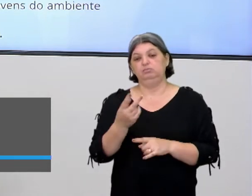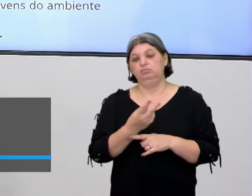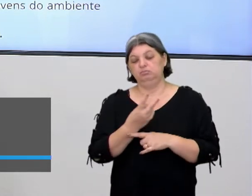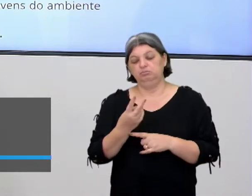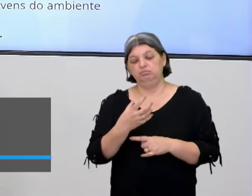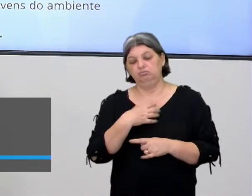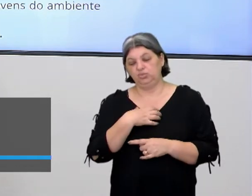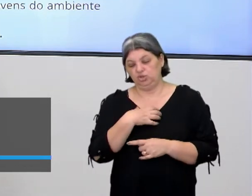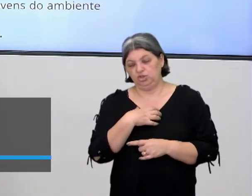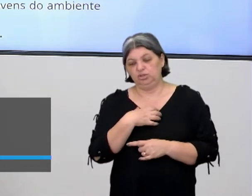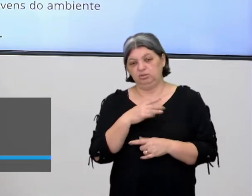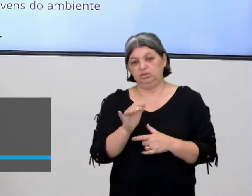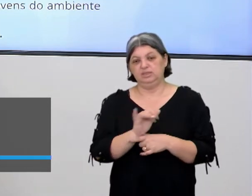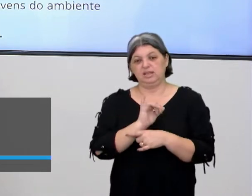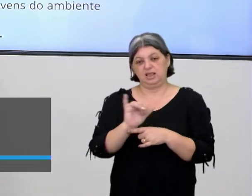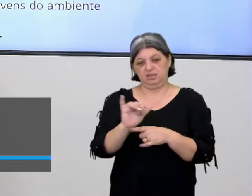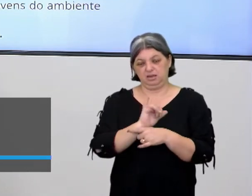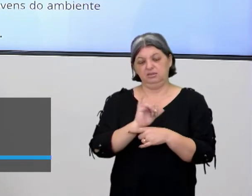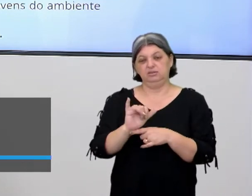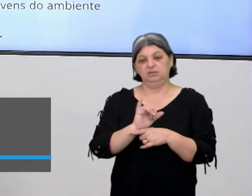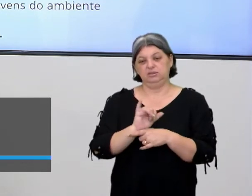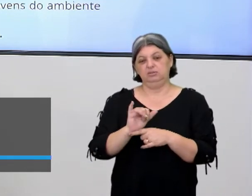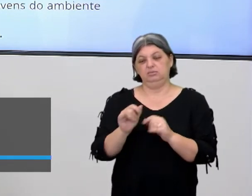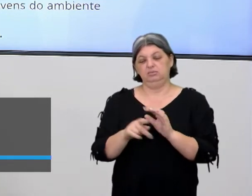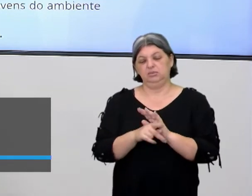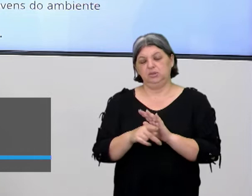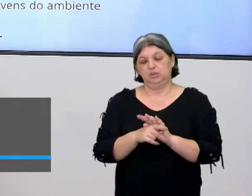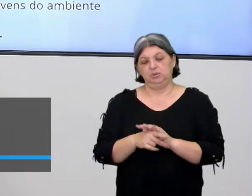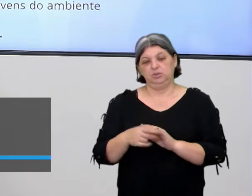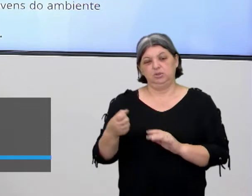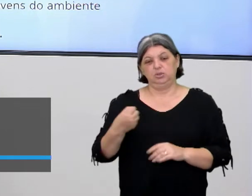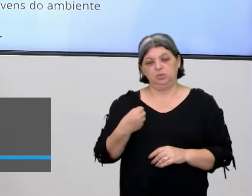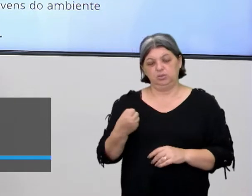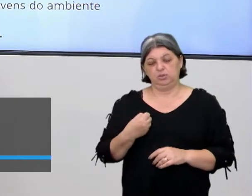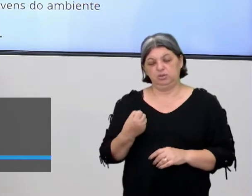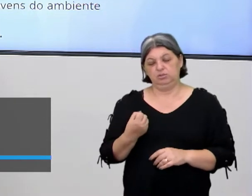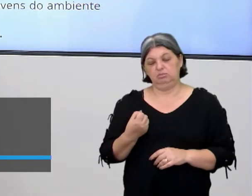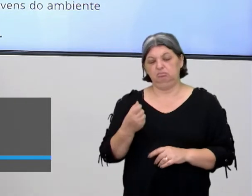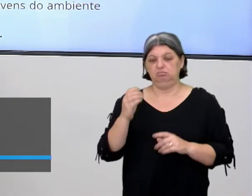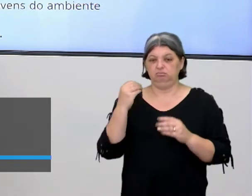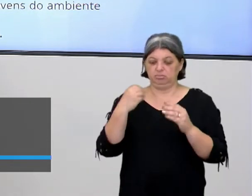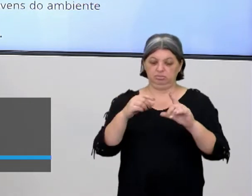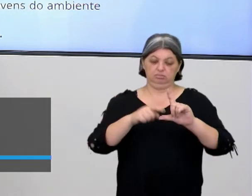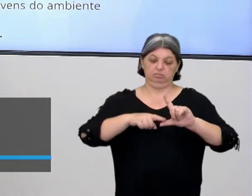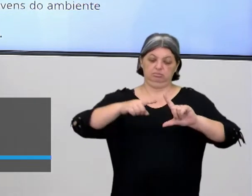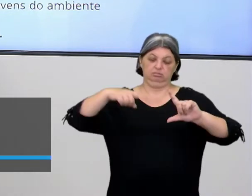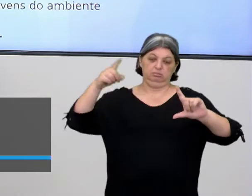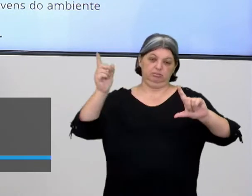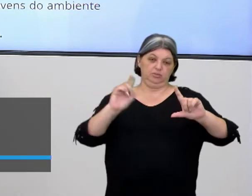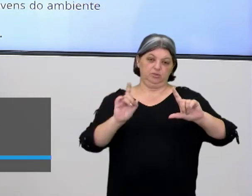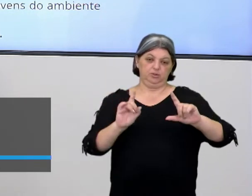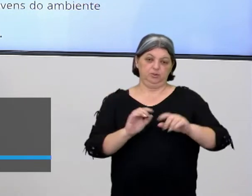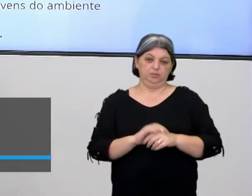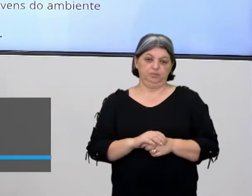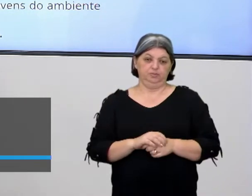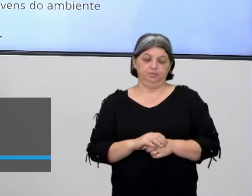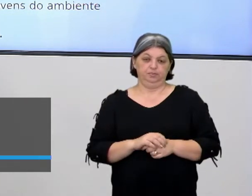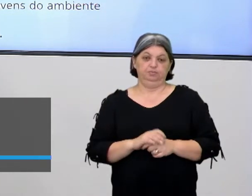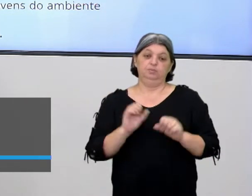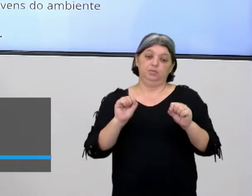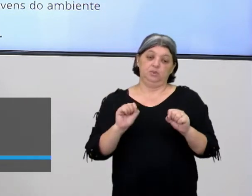alguma maneira, né, trazer valores numéricos, sejam eles estatísticos ou não, que acabem refletindo